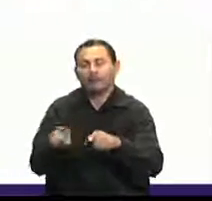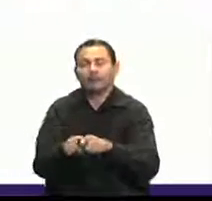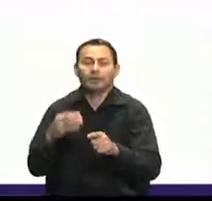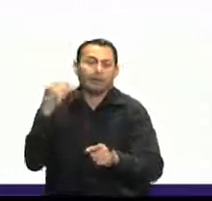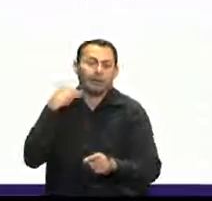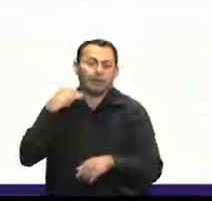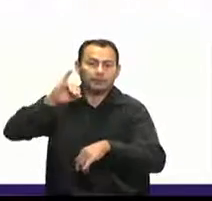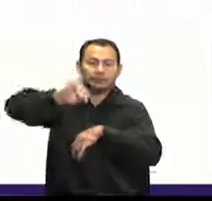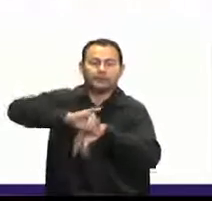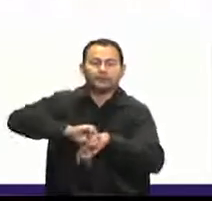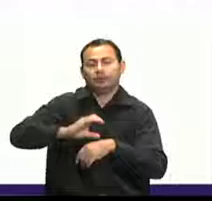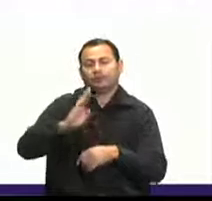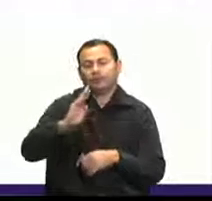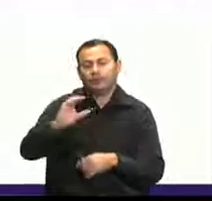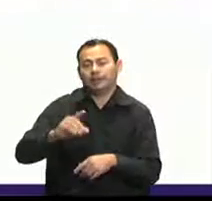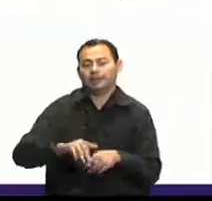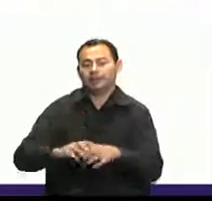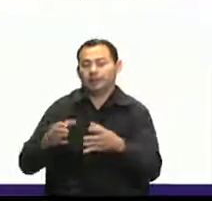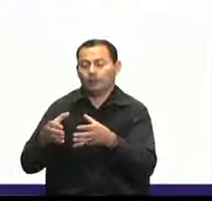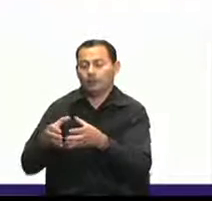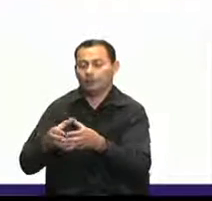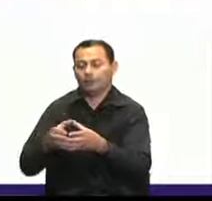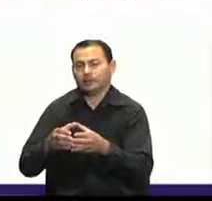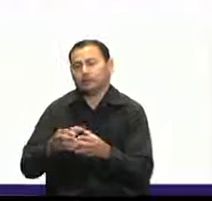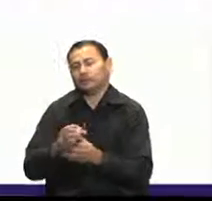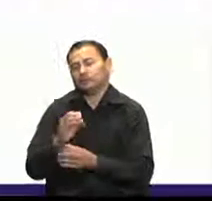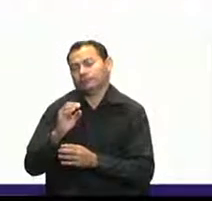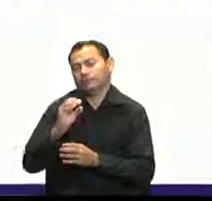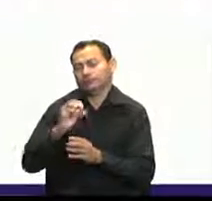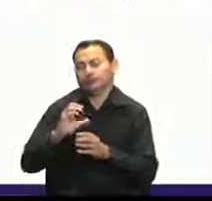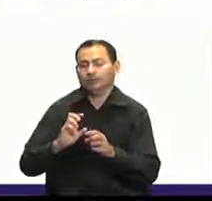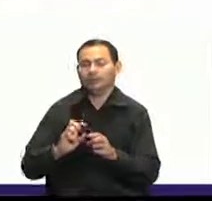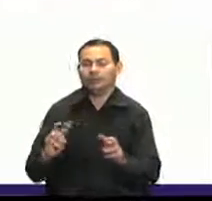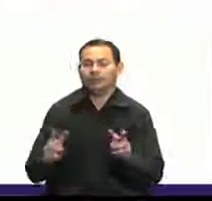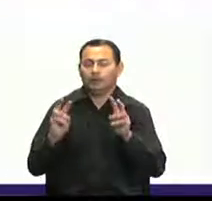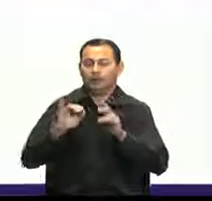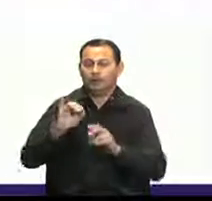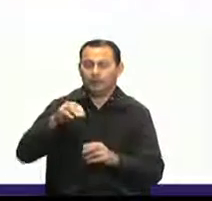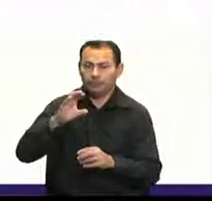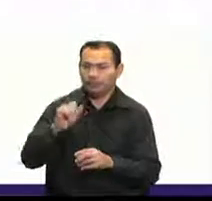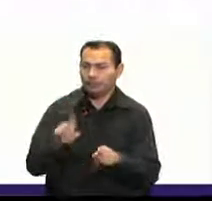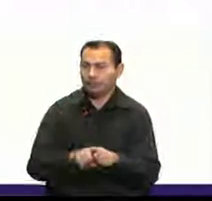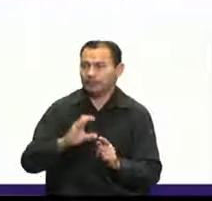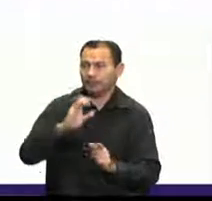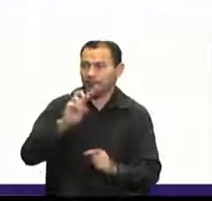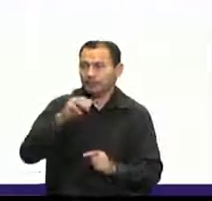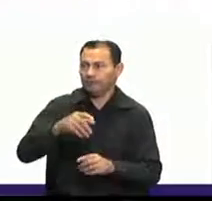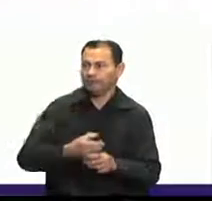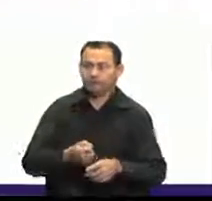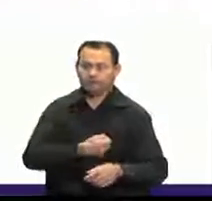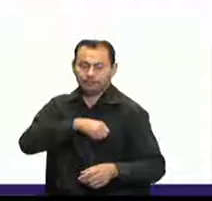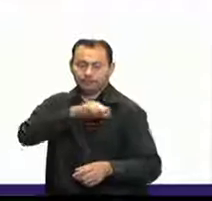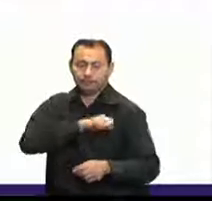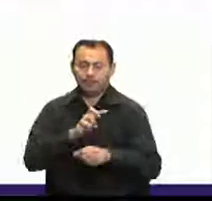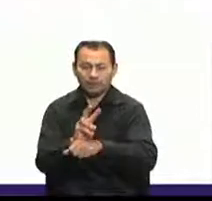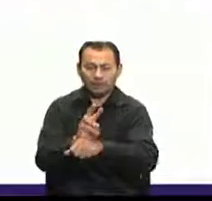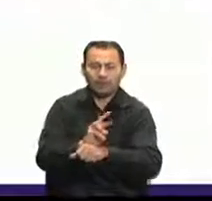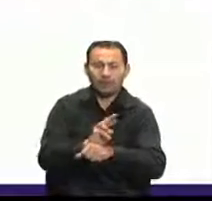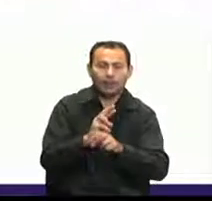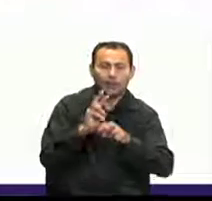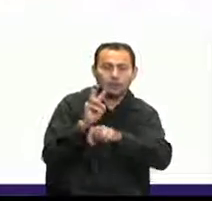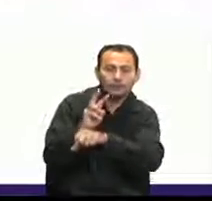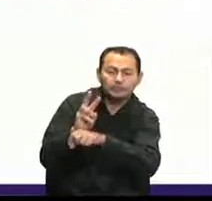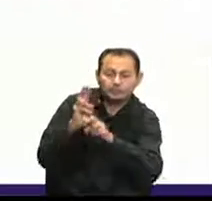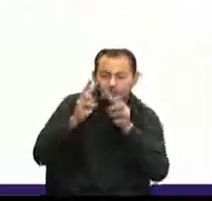quanto pela comissão de valores mobiliários cvm e assim as suas atividades de fiscalização controle e regulação